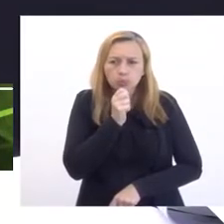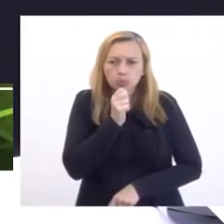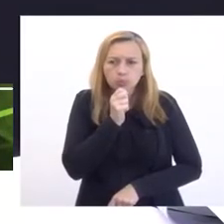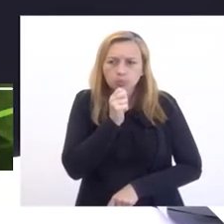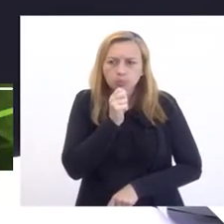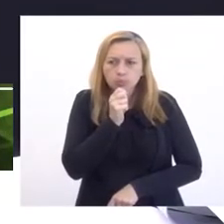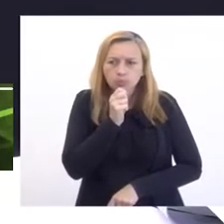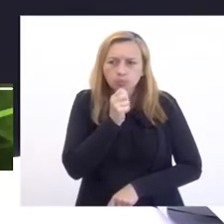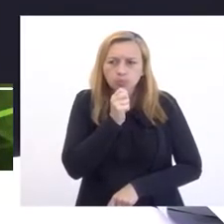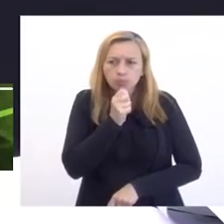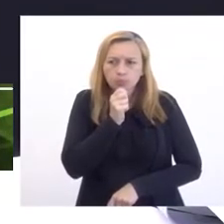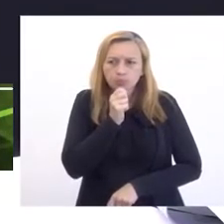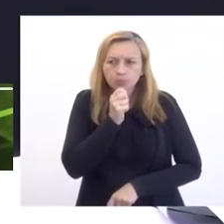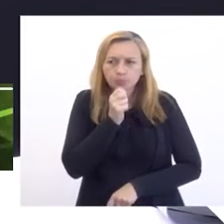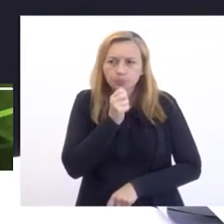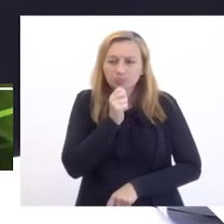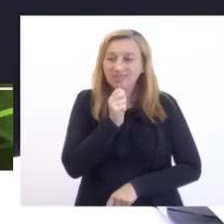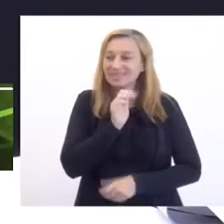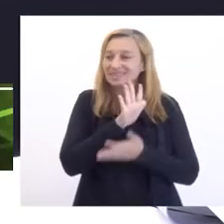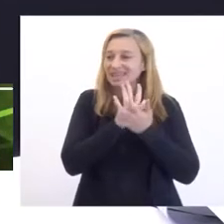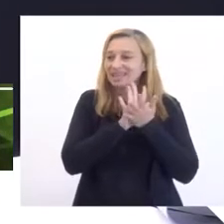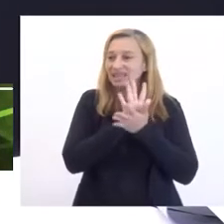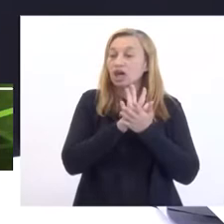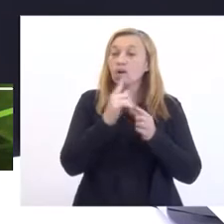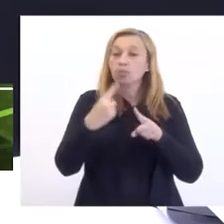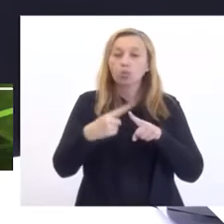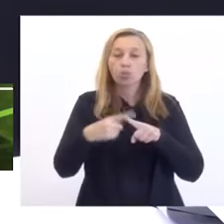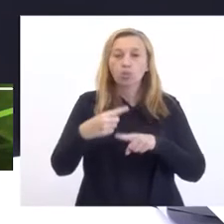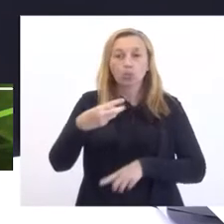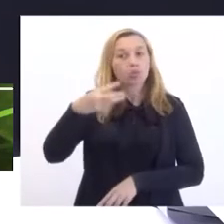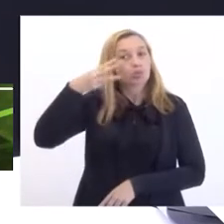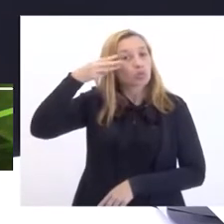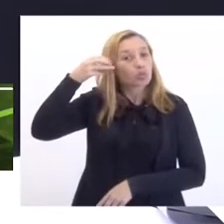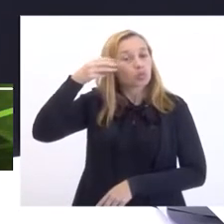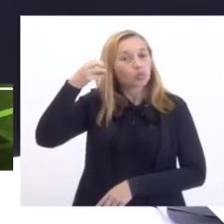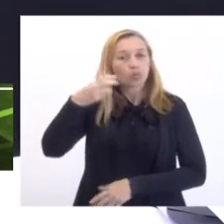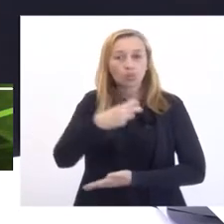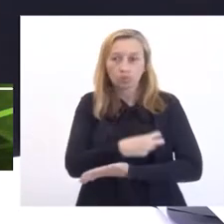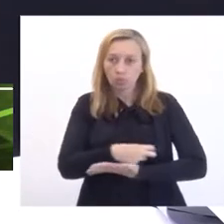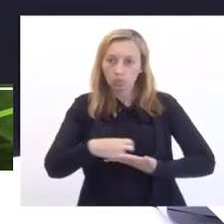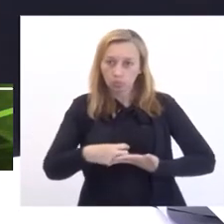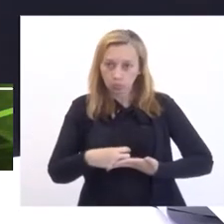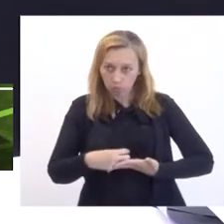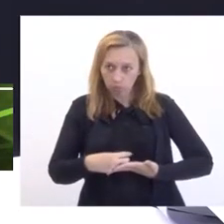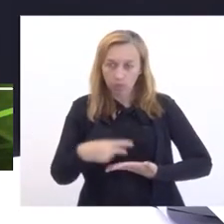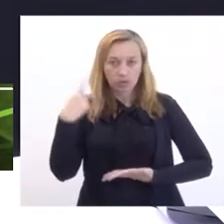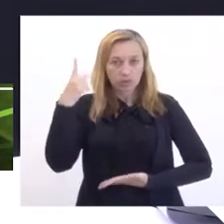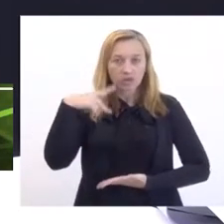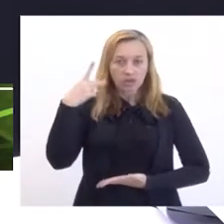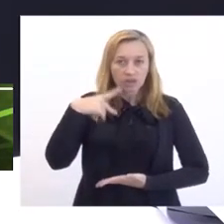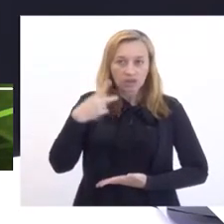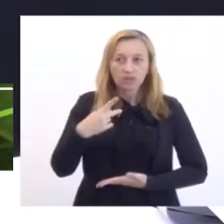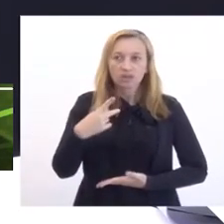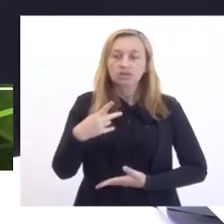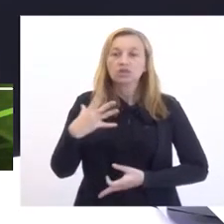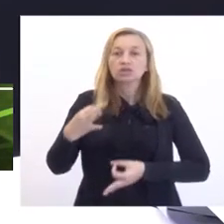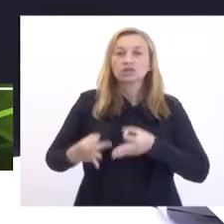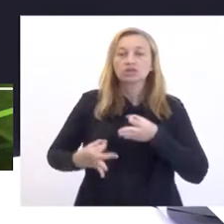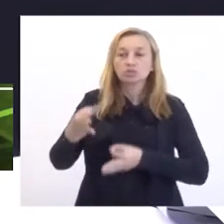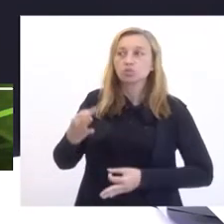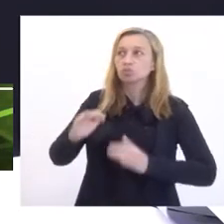governador Wilson Witzel, cassado pelo Parlamento Fluminense e pelo Tribunal Especial